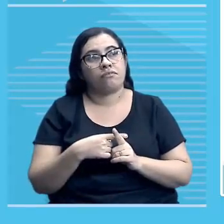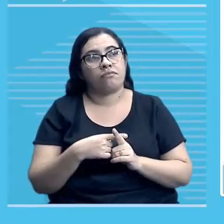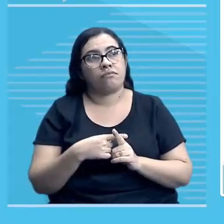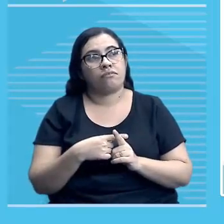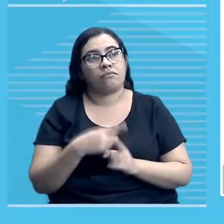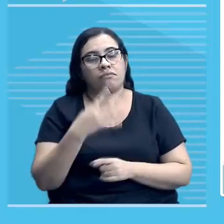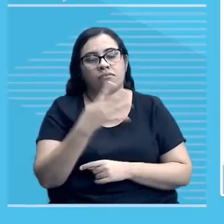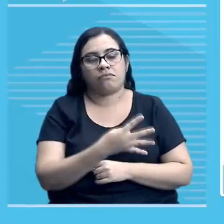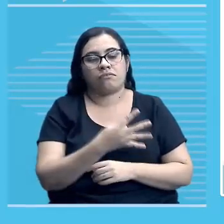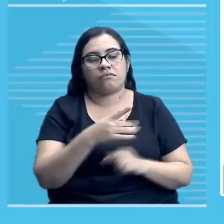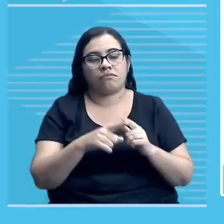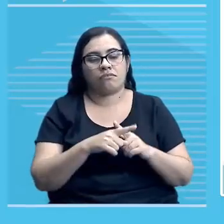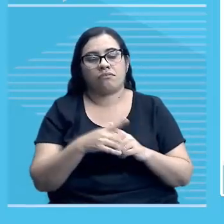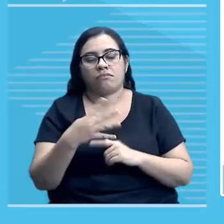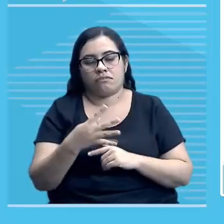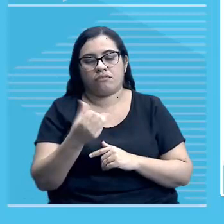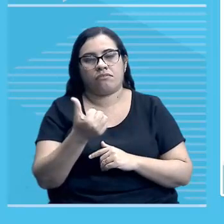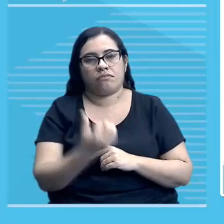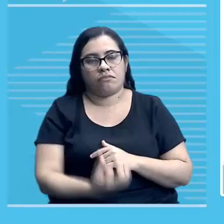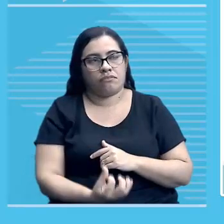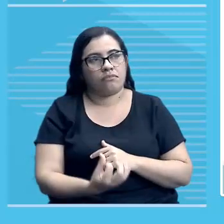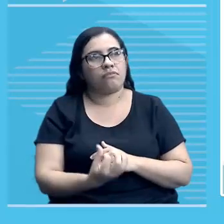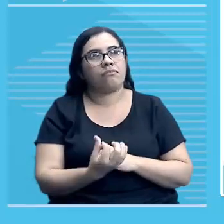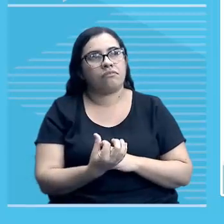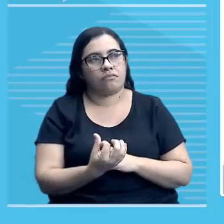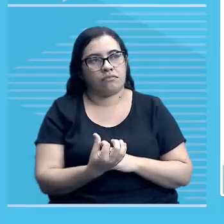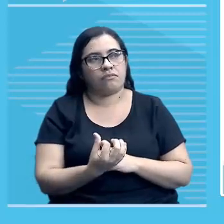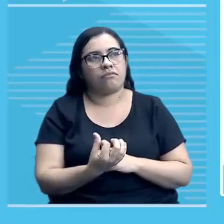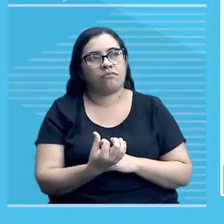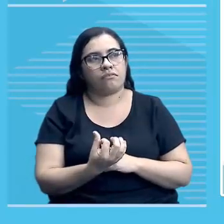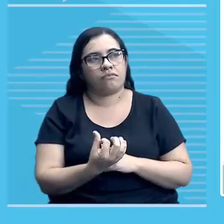4 vezes 4, 16.